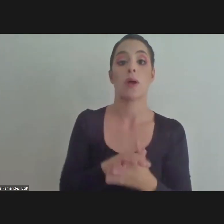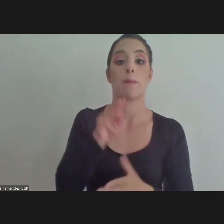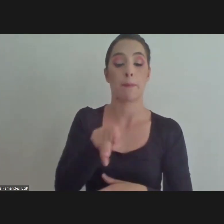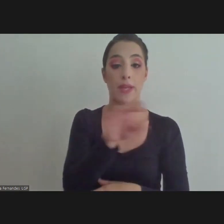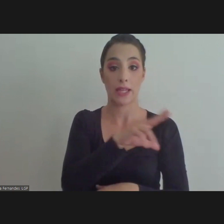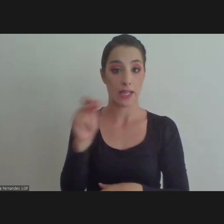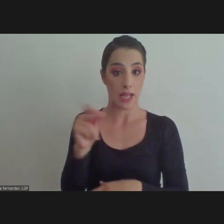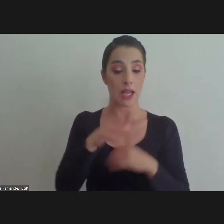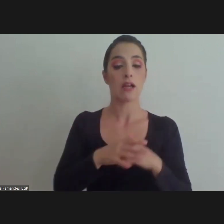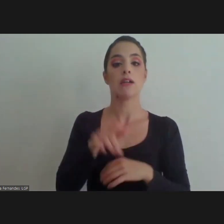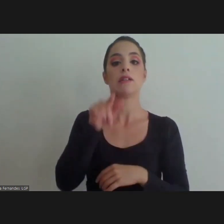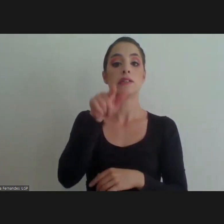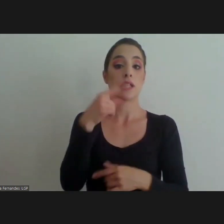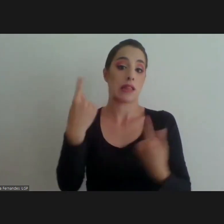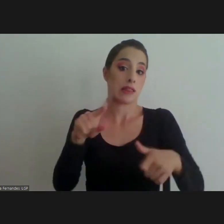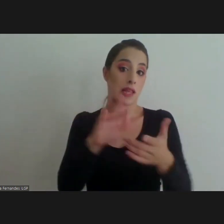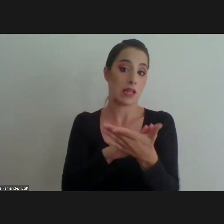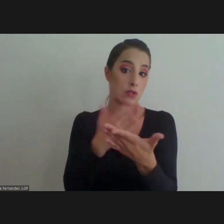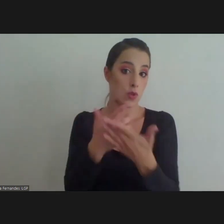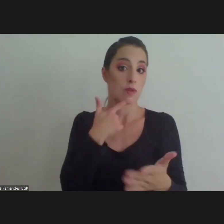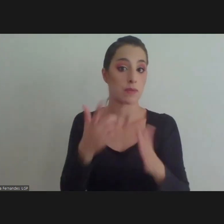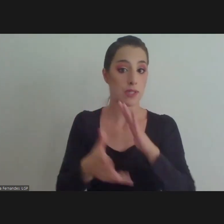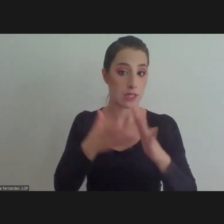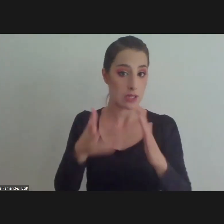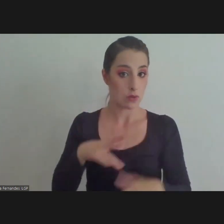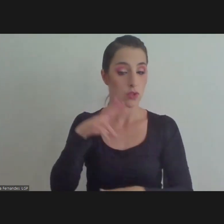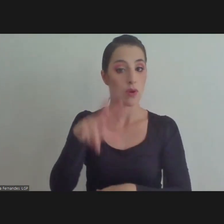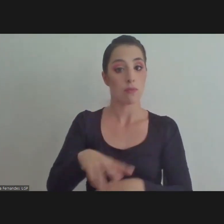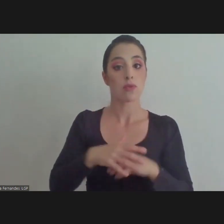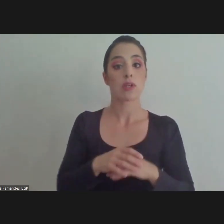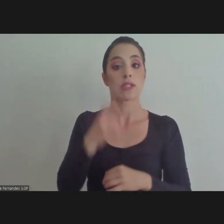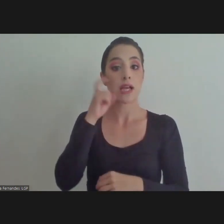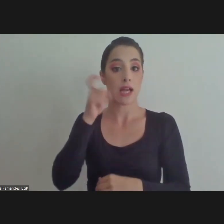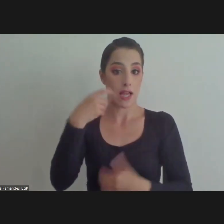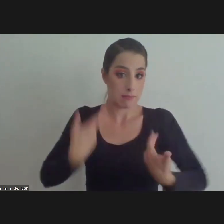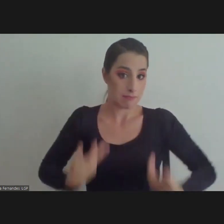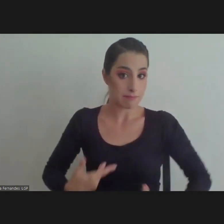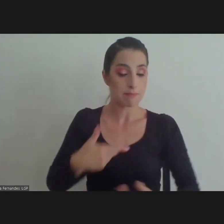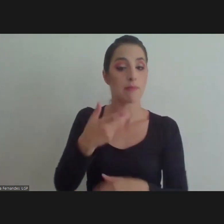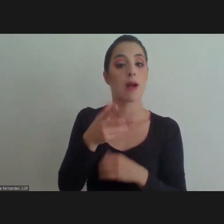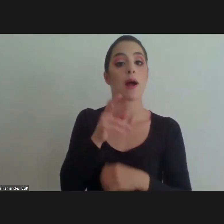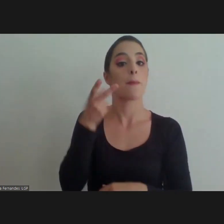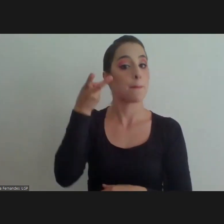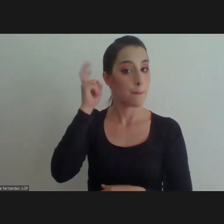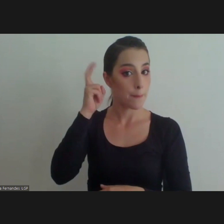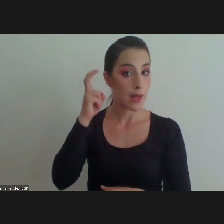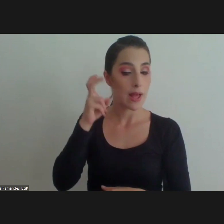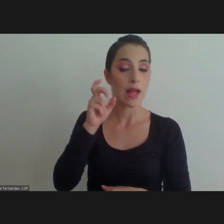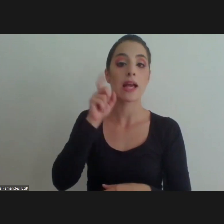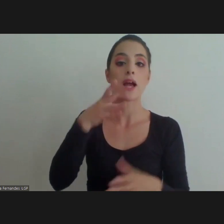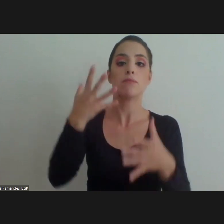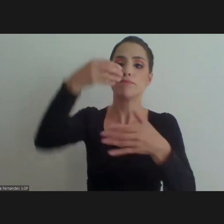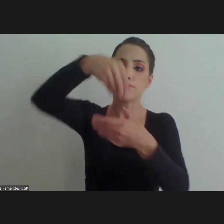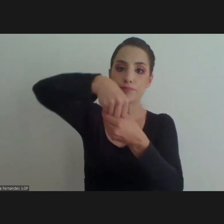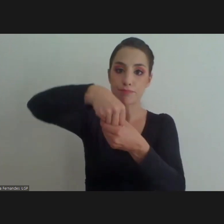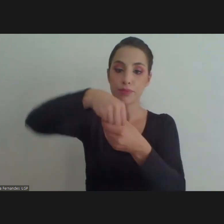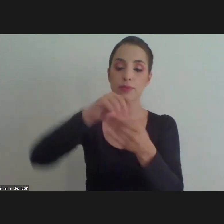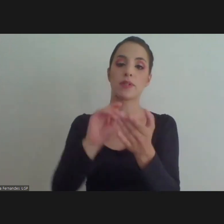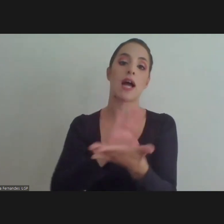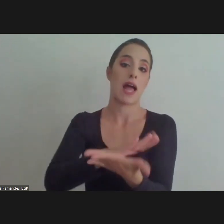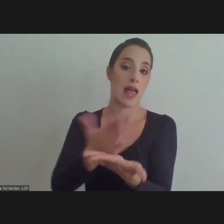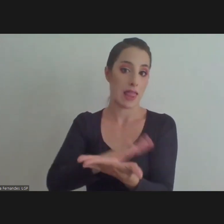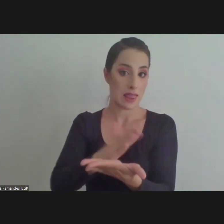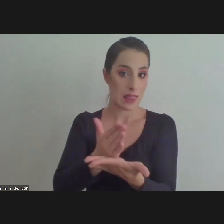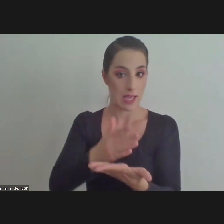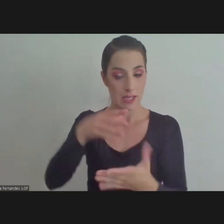terá interpretação para a língua gestual portuguesa, que será assegurada por Paula Fernandes, da Associação de Tradutores e Intérpretes